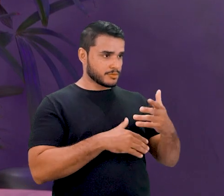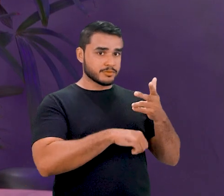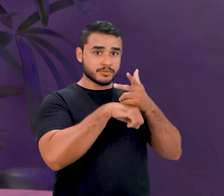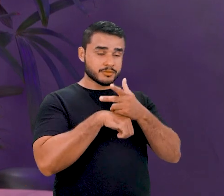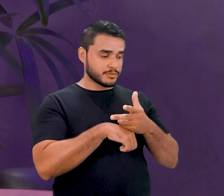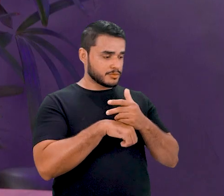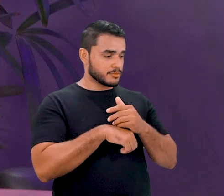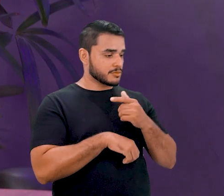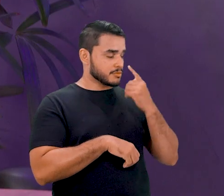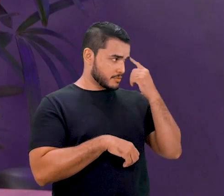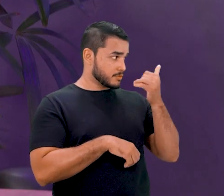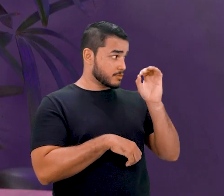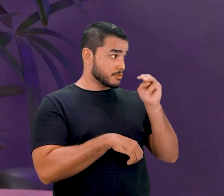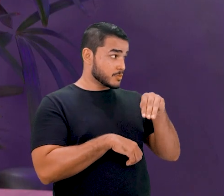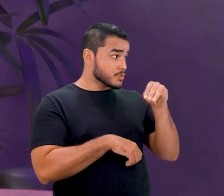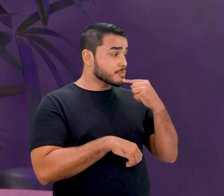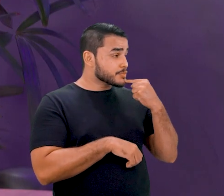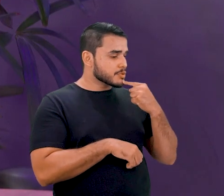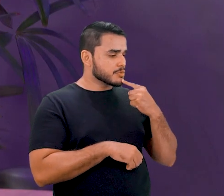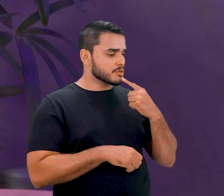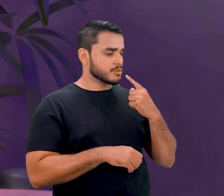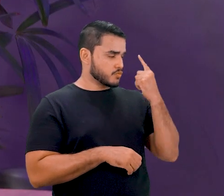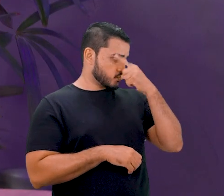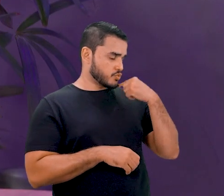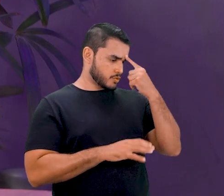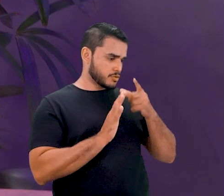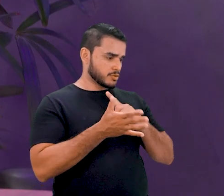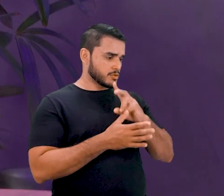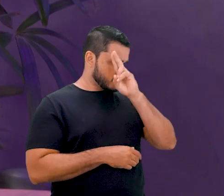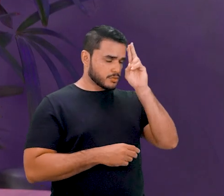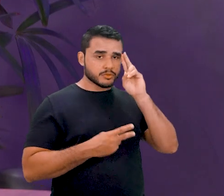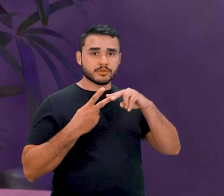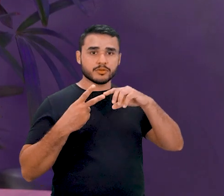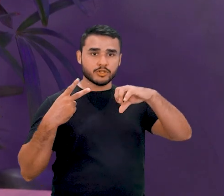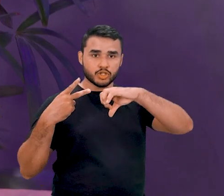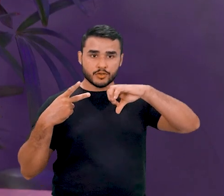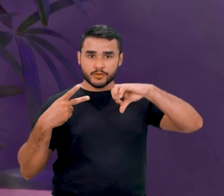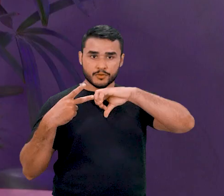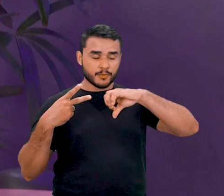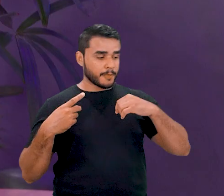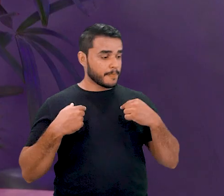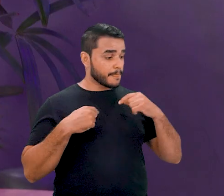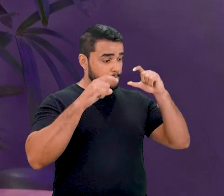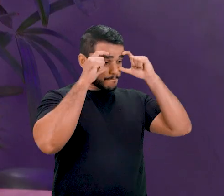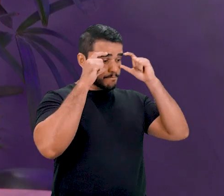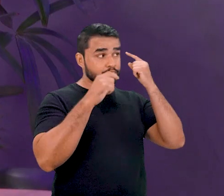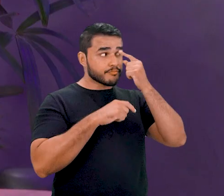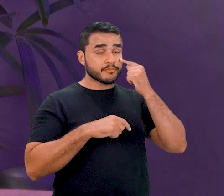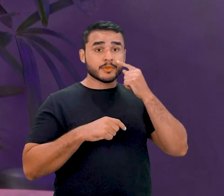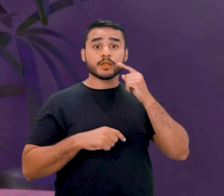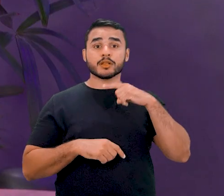chamar Uber 1 hora antes. Foi. Então, assim... E não é só Uber, não. É 99. Gente, com esse óculos que eu tô usando, que ele